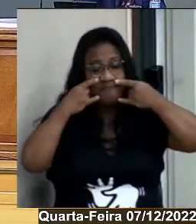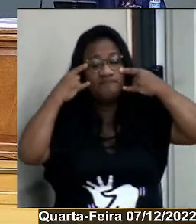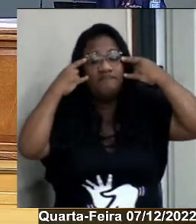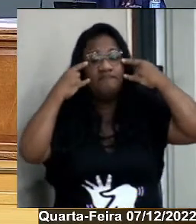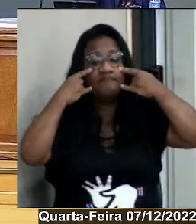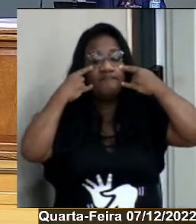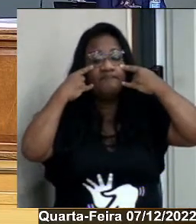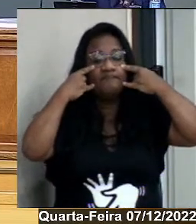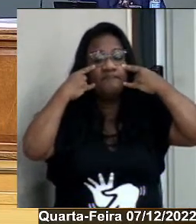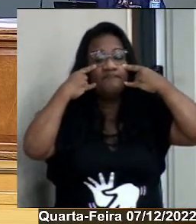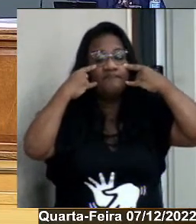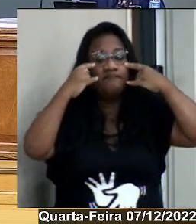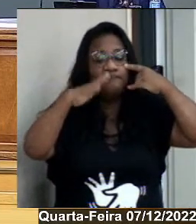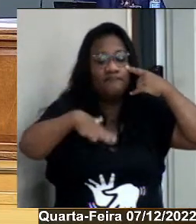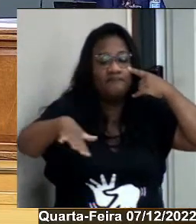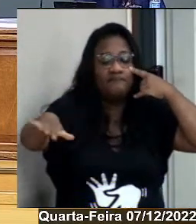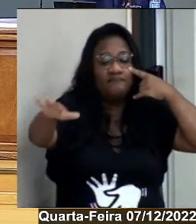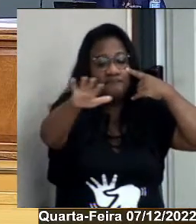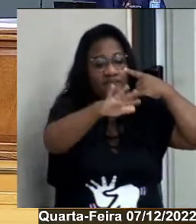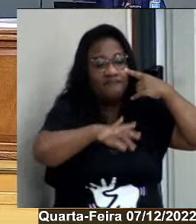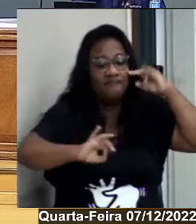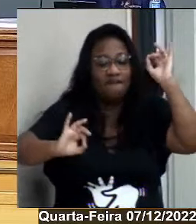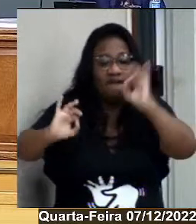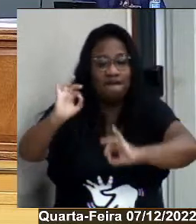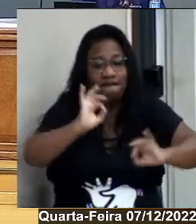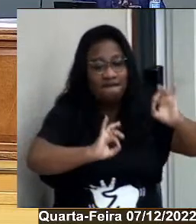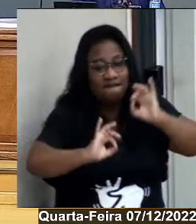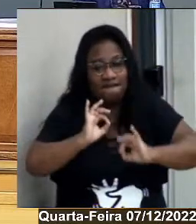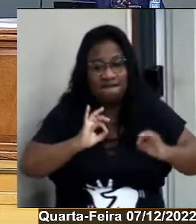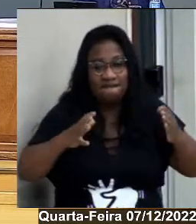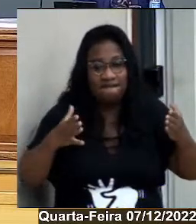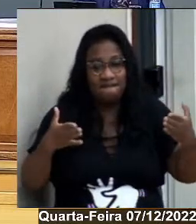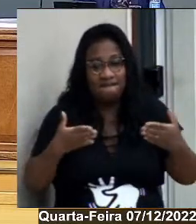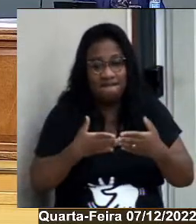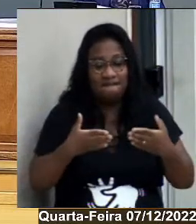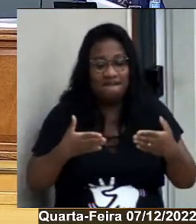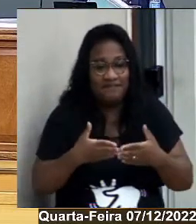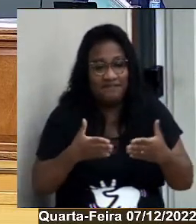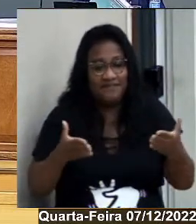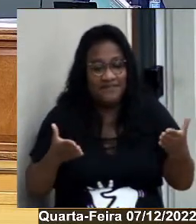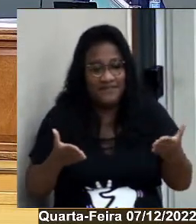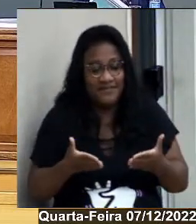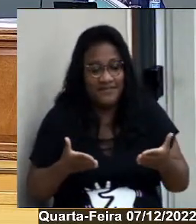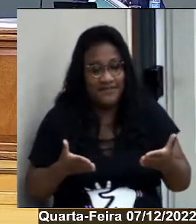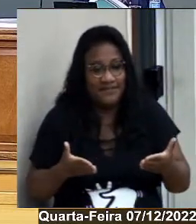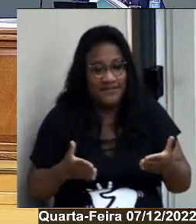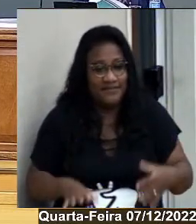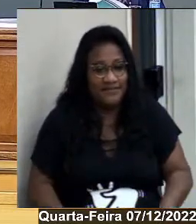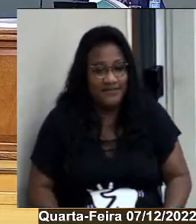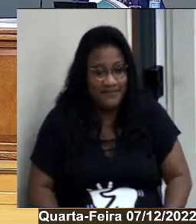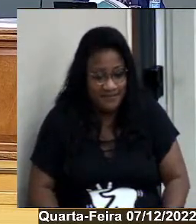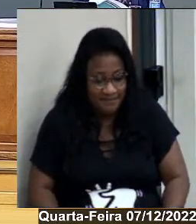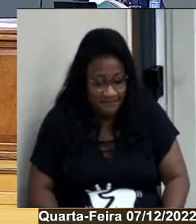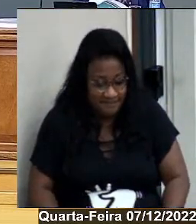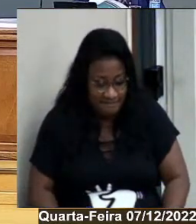máscara padrão aos usuários dos equipamentos de saúde básica do município de Embu das Artes.